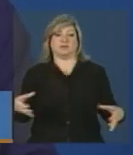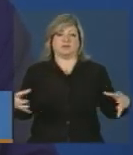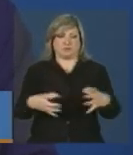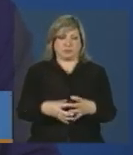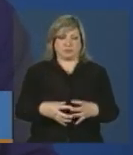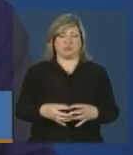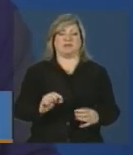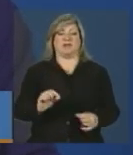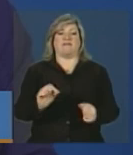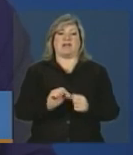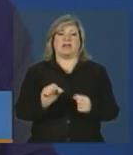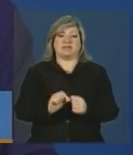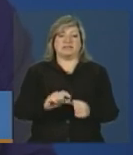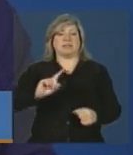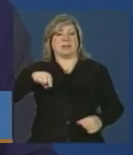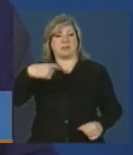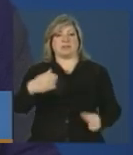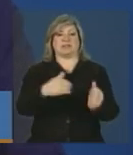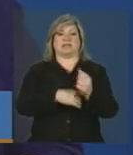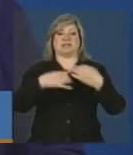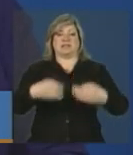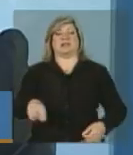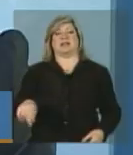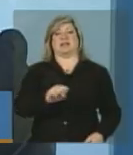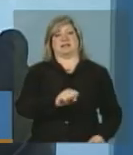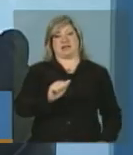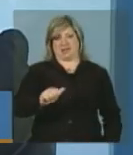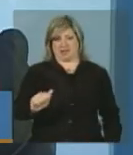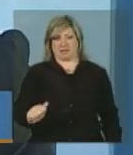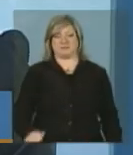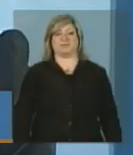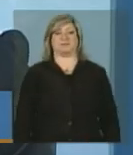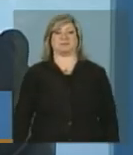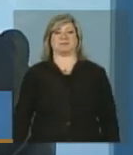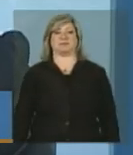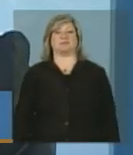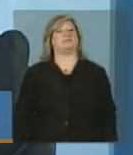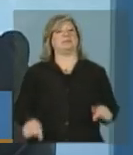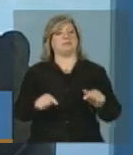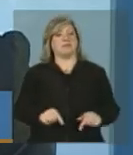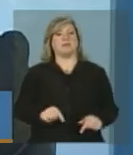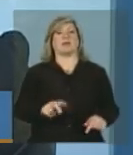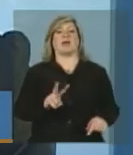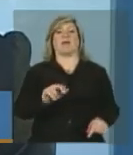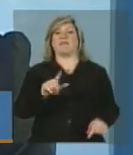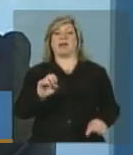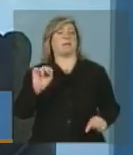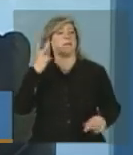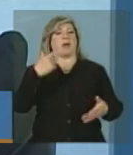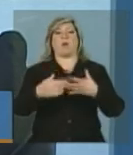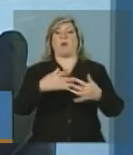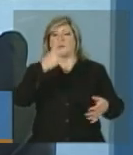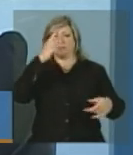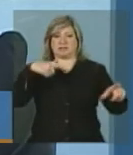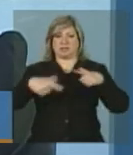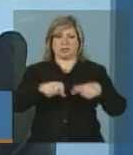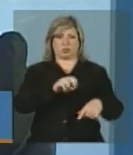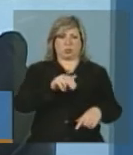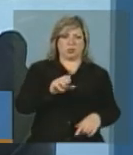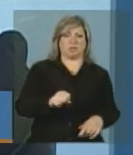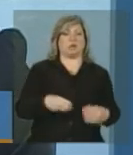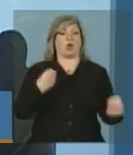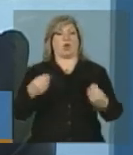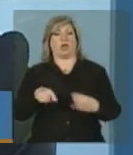criar uma senha definitiva no SAA. Isso vale tanto para qualquer trabalhador do SUS, como para o gestor, como